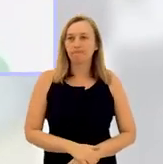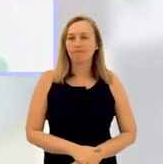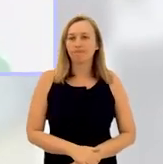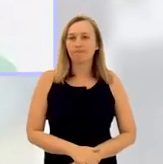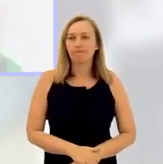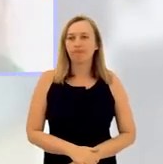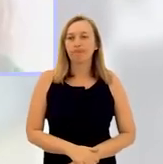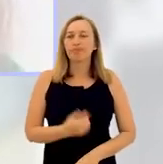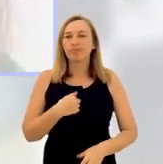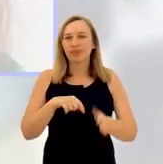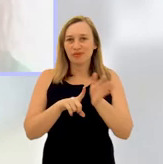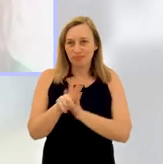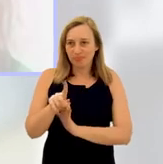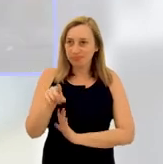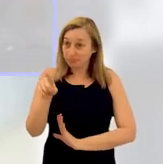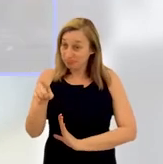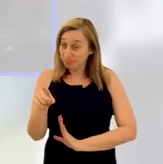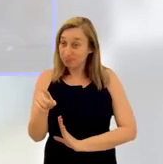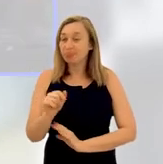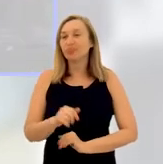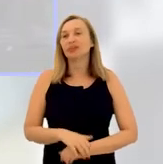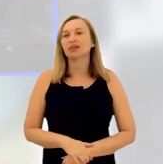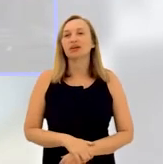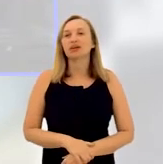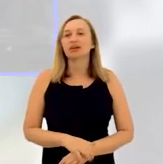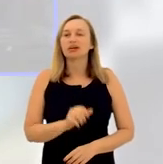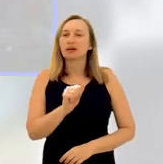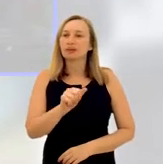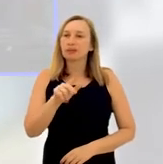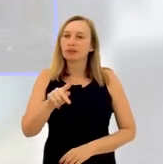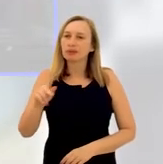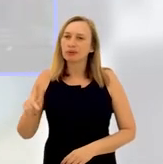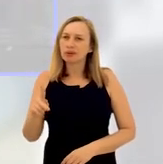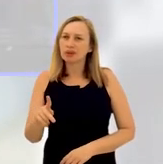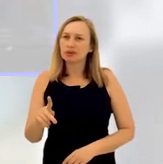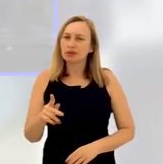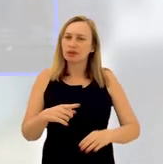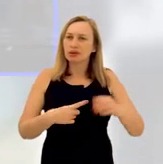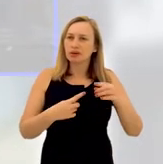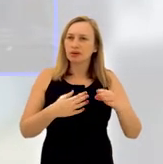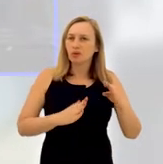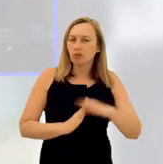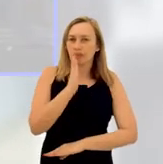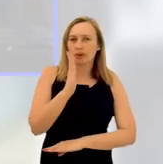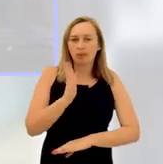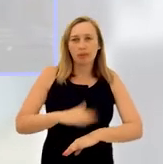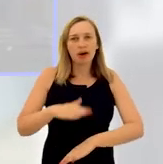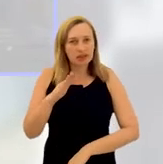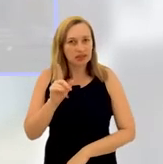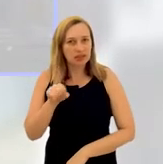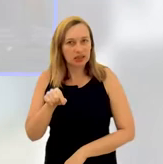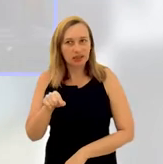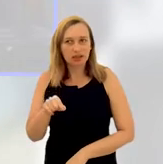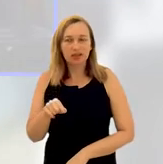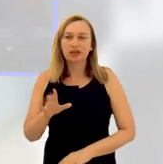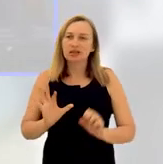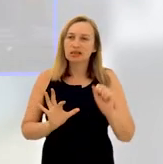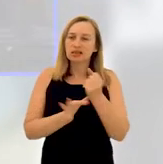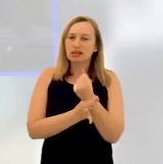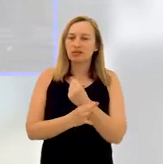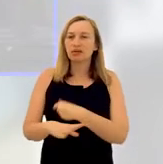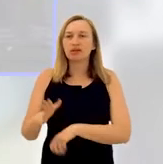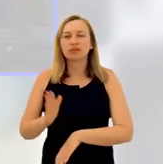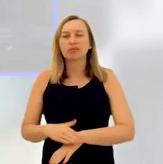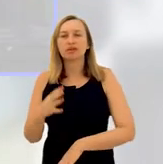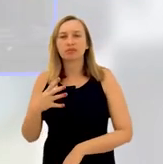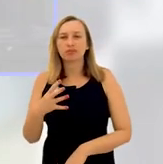aplicativo. Eu ia perguntar isso para você, Cone. O aplicativo, ele vem para romper mais essa barreira, né? Talvez